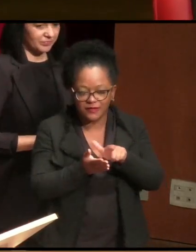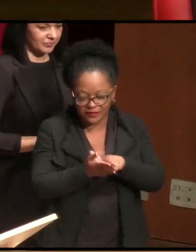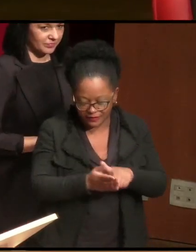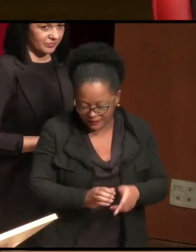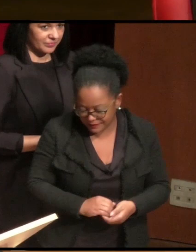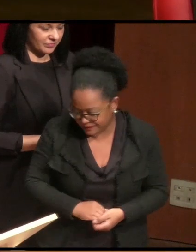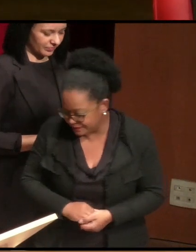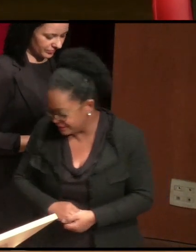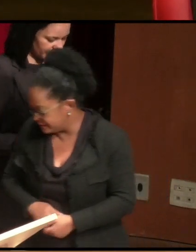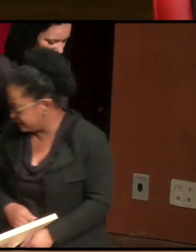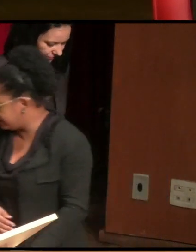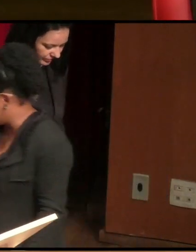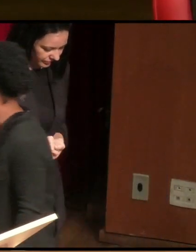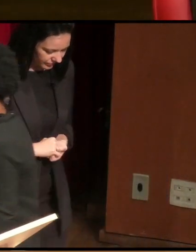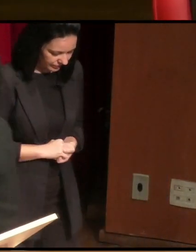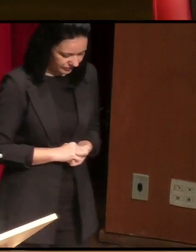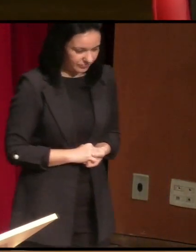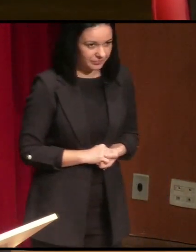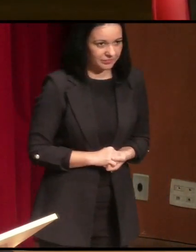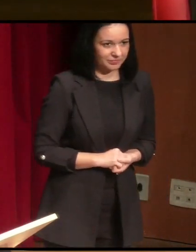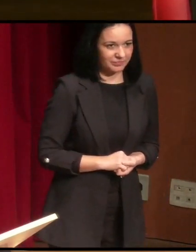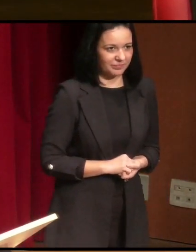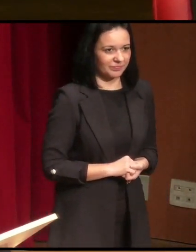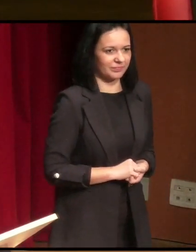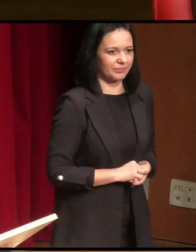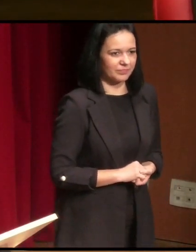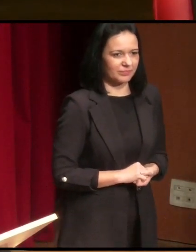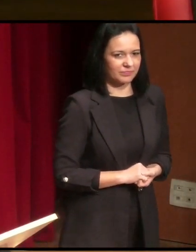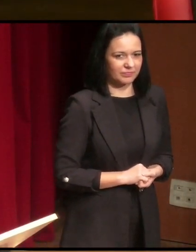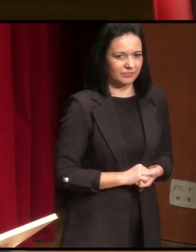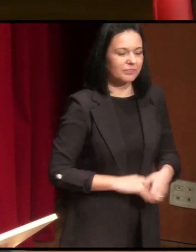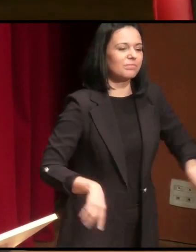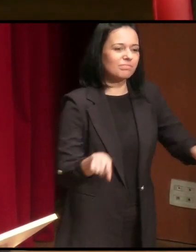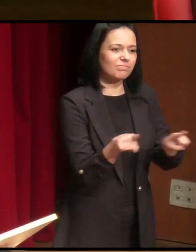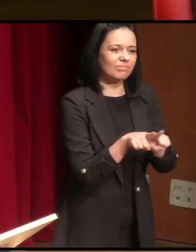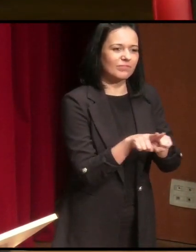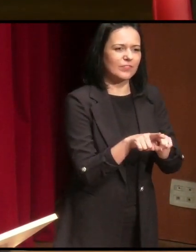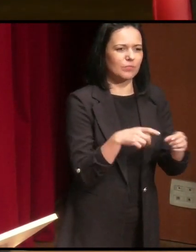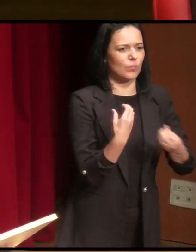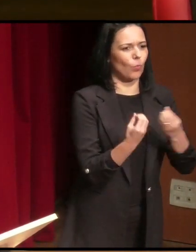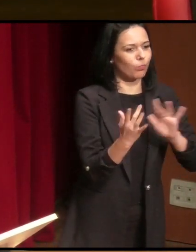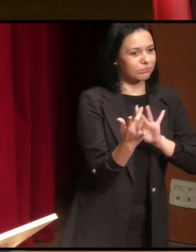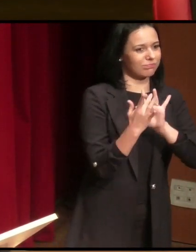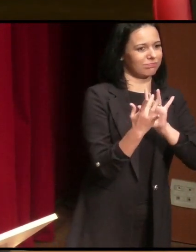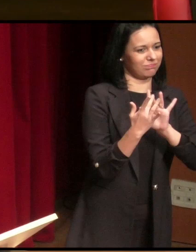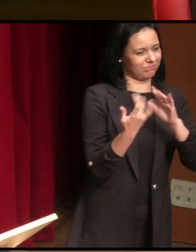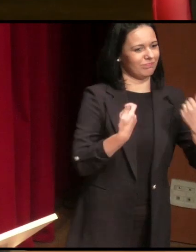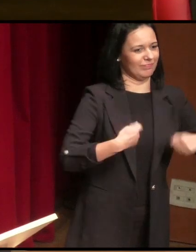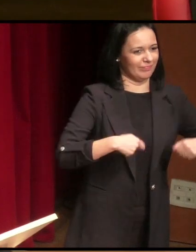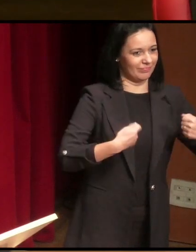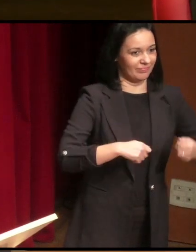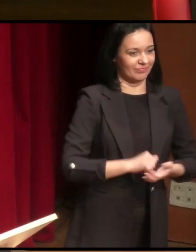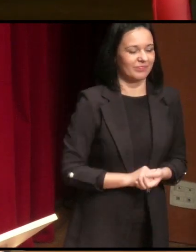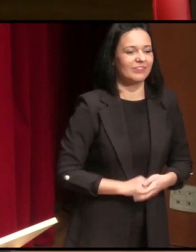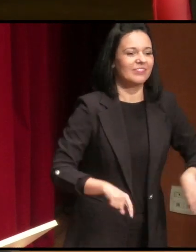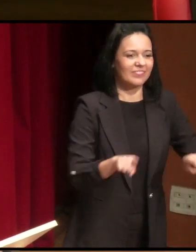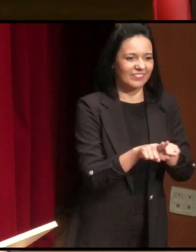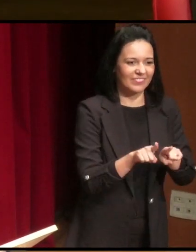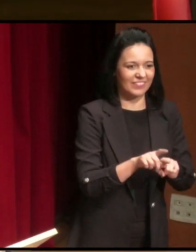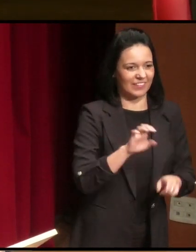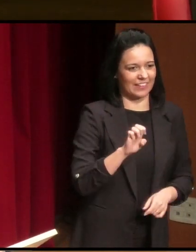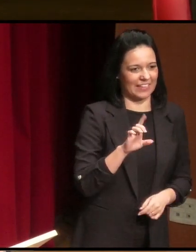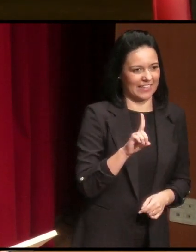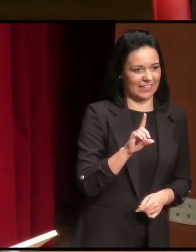conhecido, a gente que adora. O farfalhar das páginas. A gente precisa do contato, né? Como diria um grande saudoso